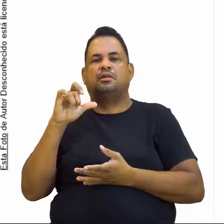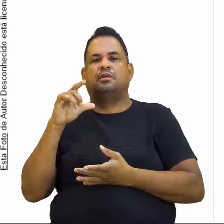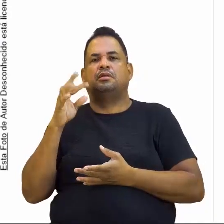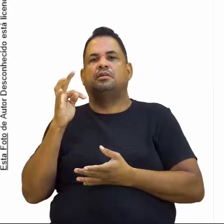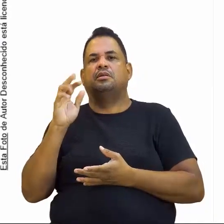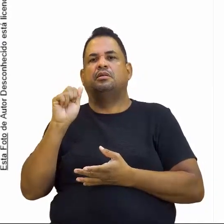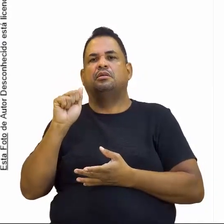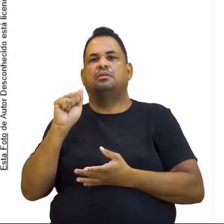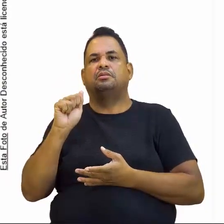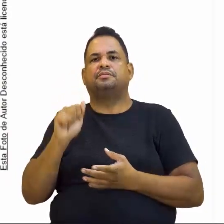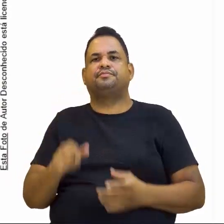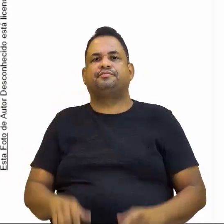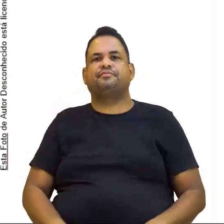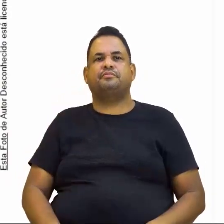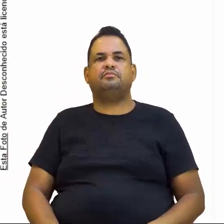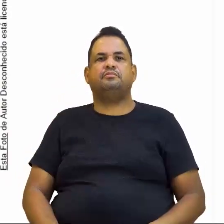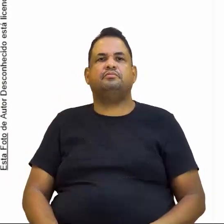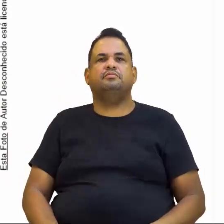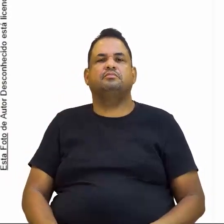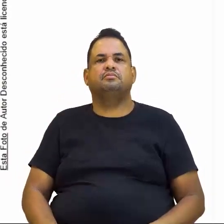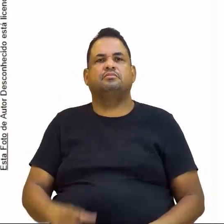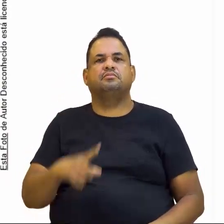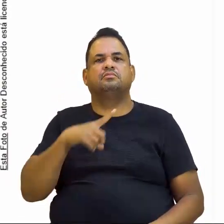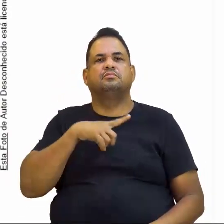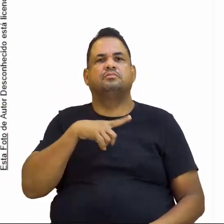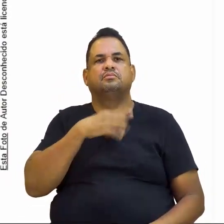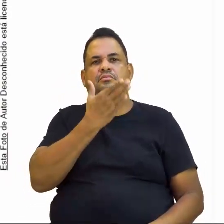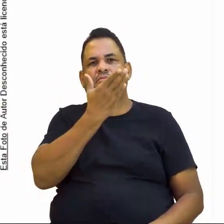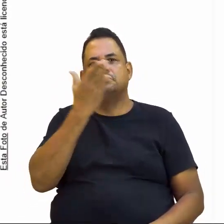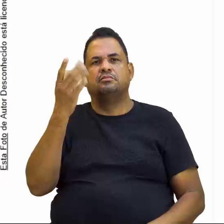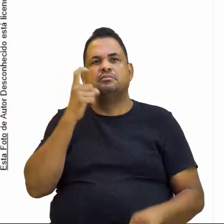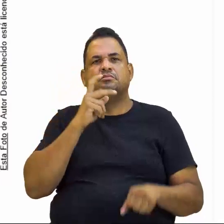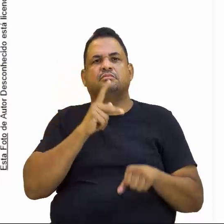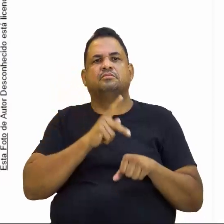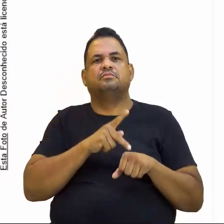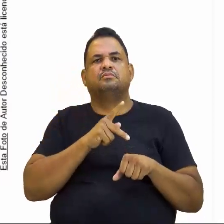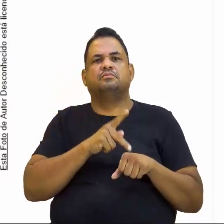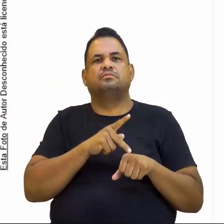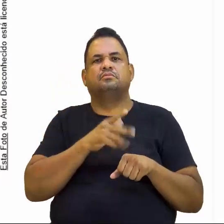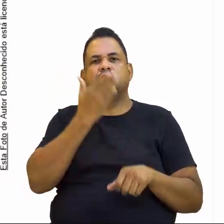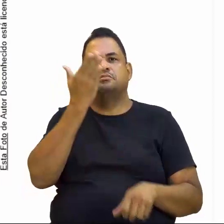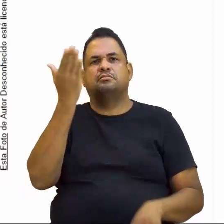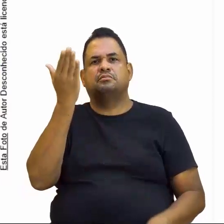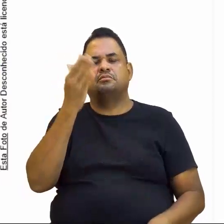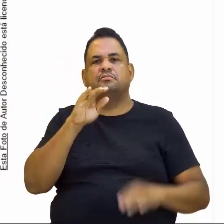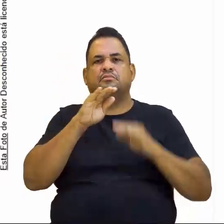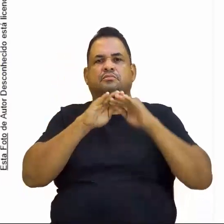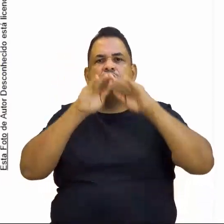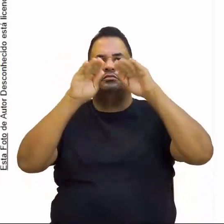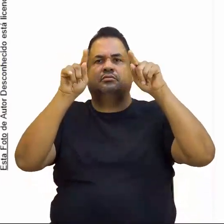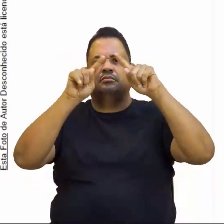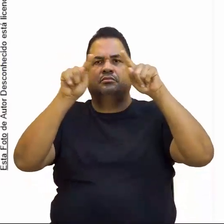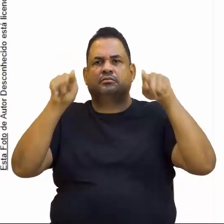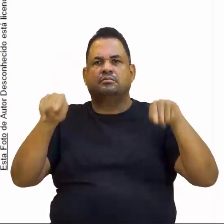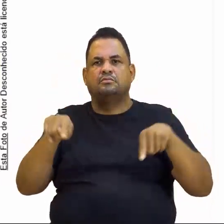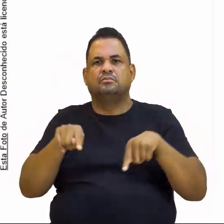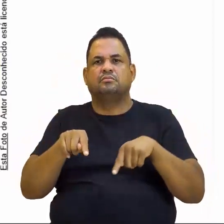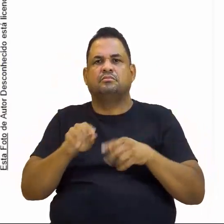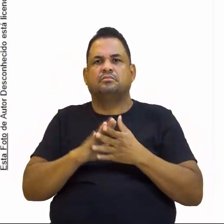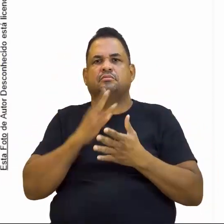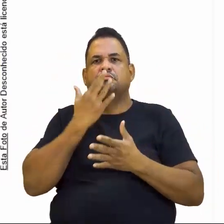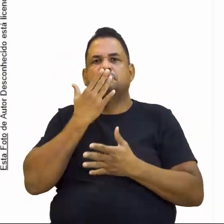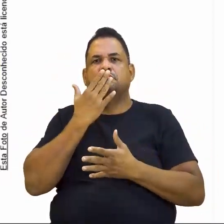ó. Aqui a gente tem essa parede aqui, ó. Vocês podem observar que ela tem uma